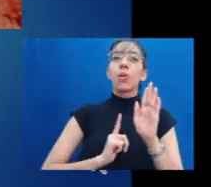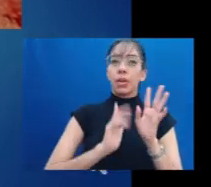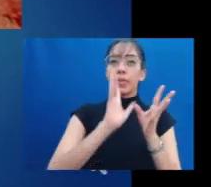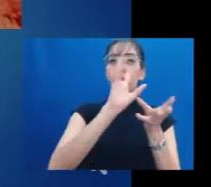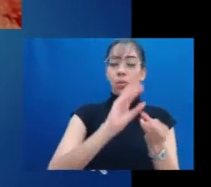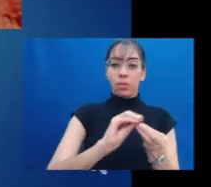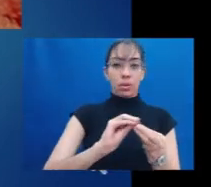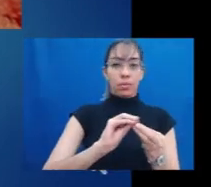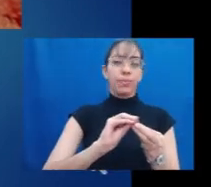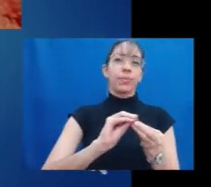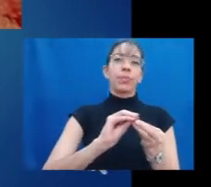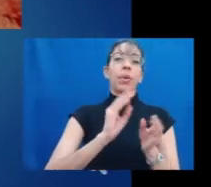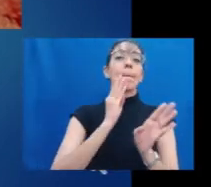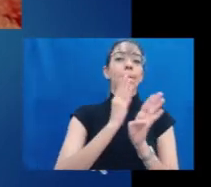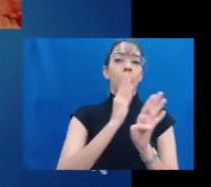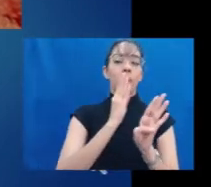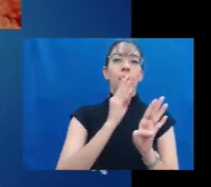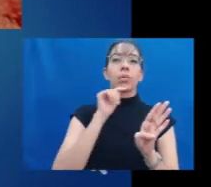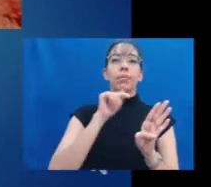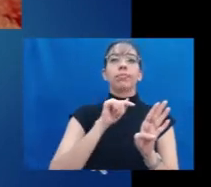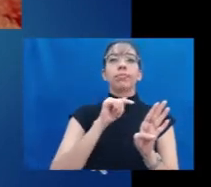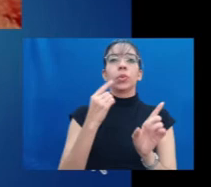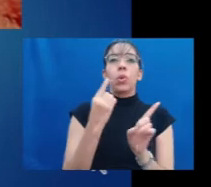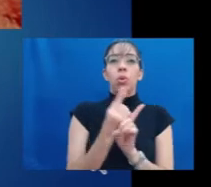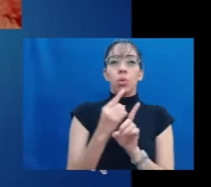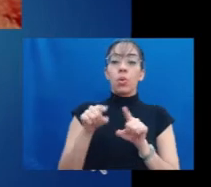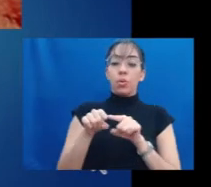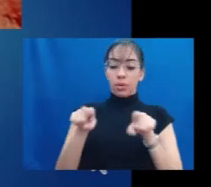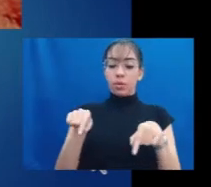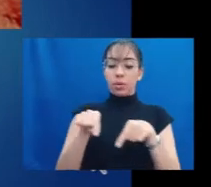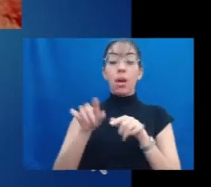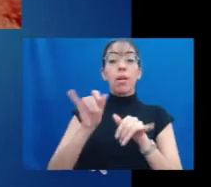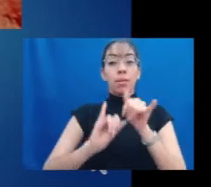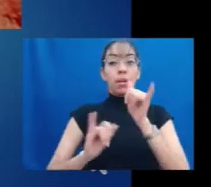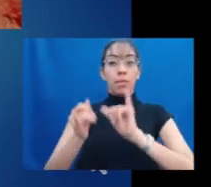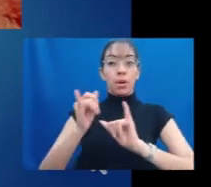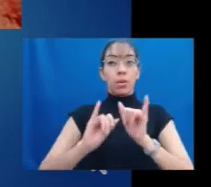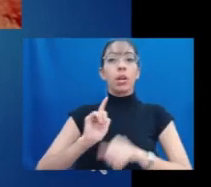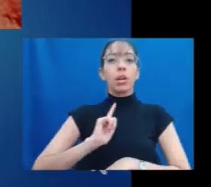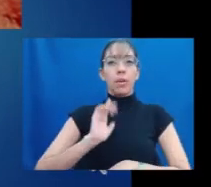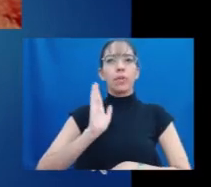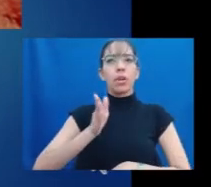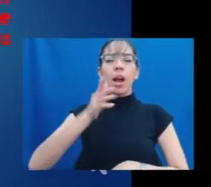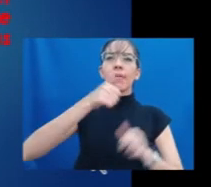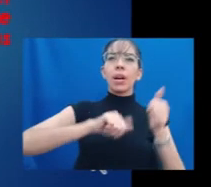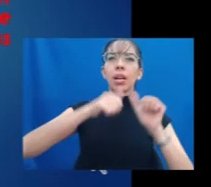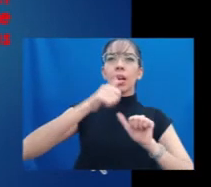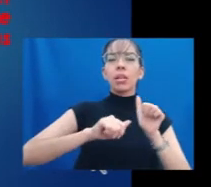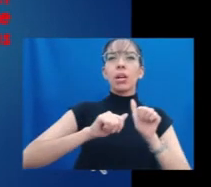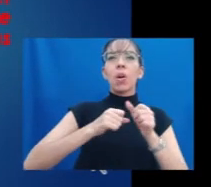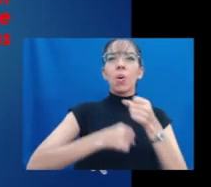Então, no relatório, após o acidente, né, consta que esse laboratório já havia